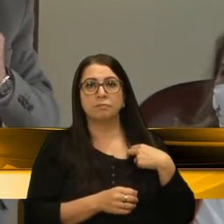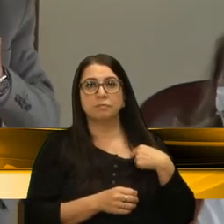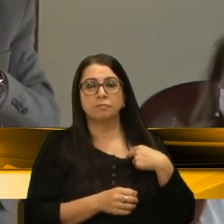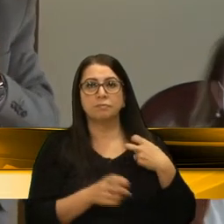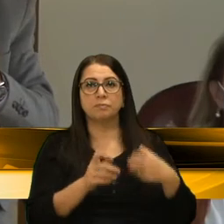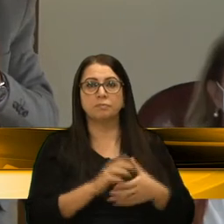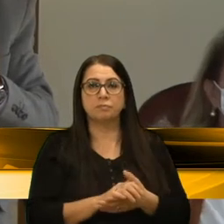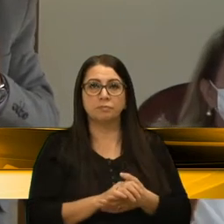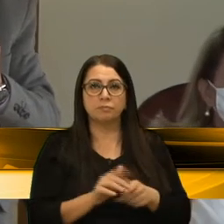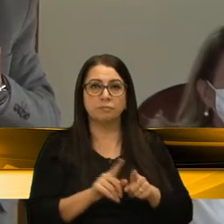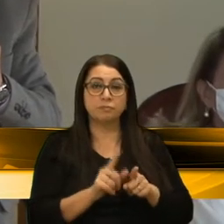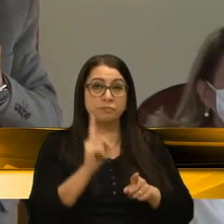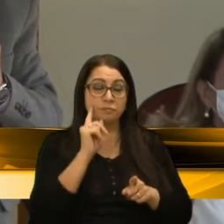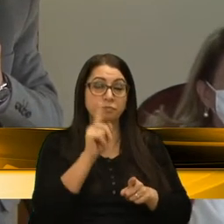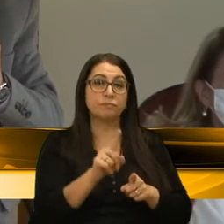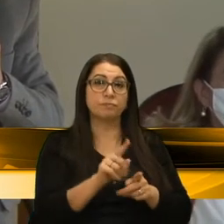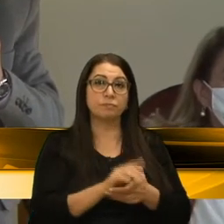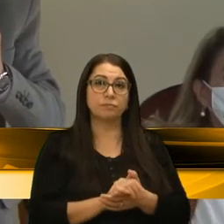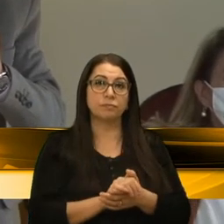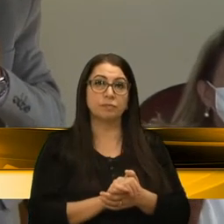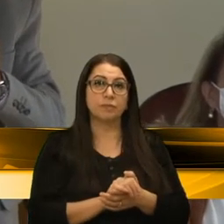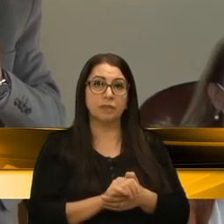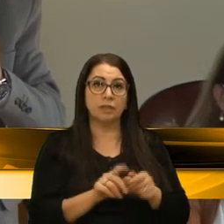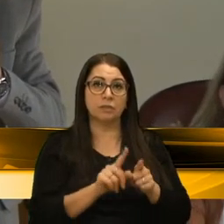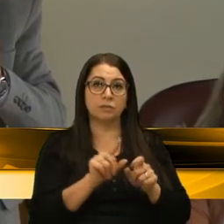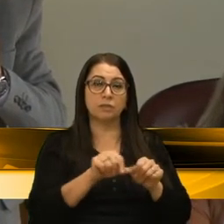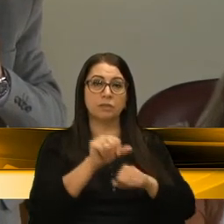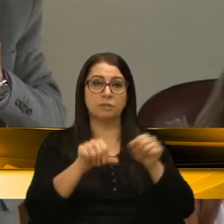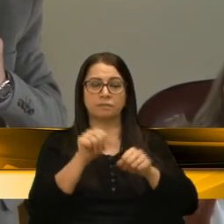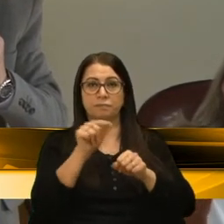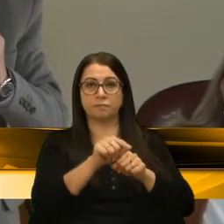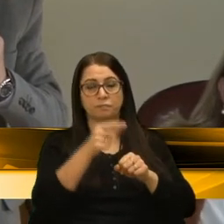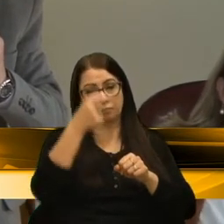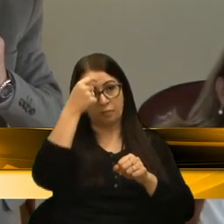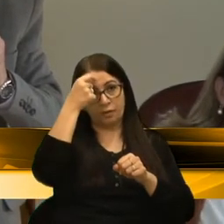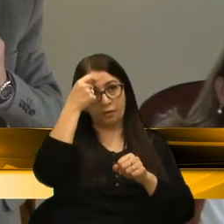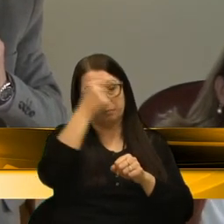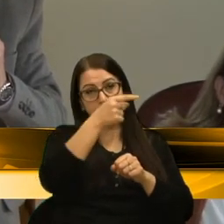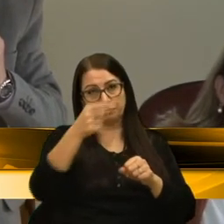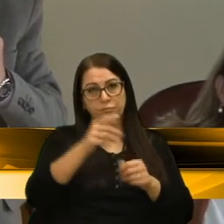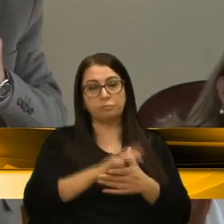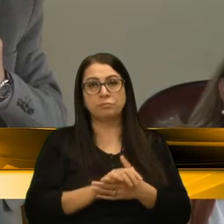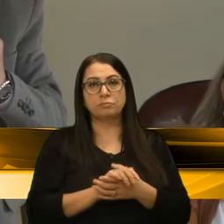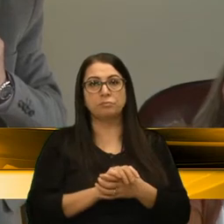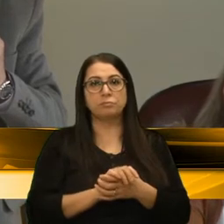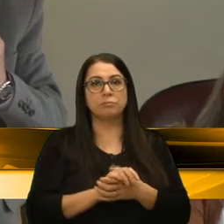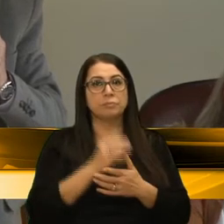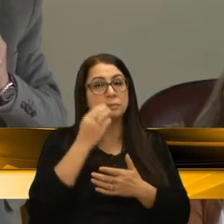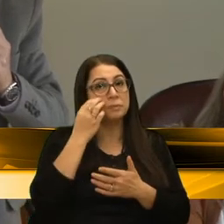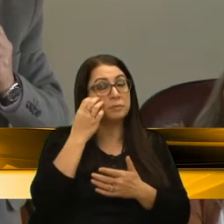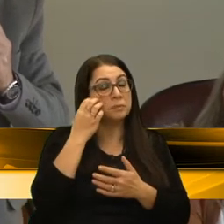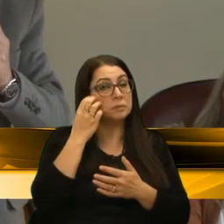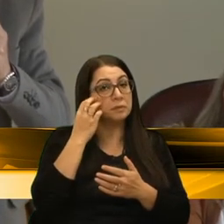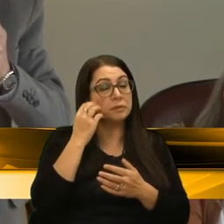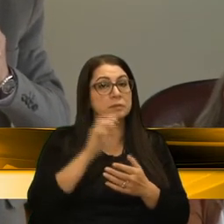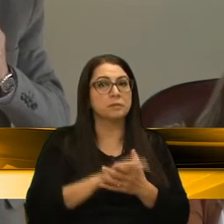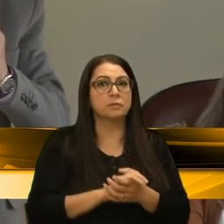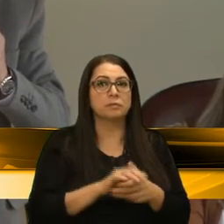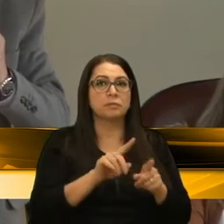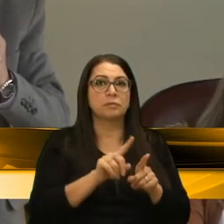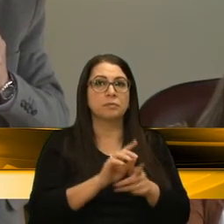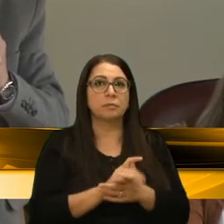outras poderão vir. Ou nós mudamos a nossa consciência em relação ao meio ambiente, ao ecossistema, ou nós vamos